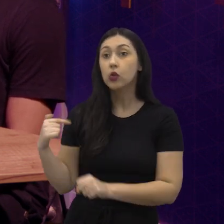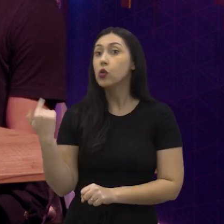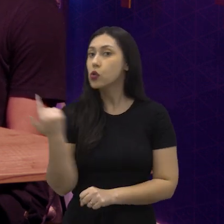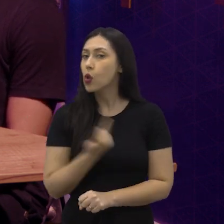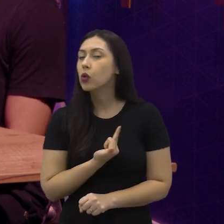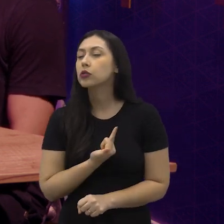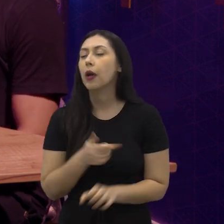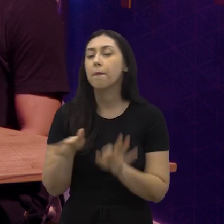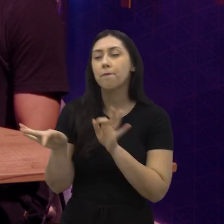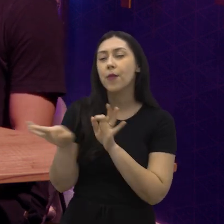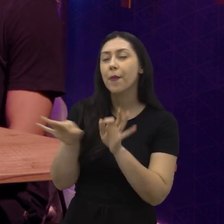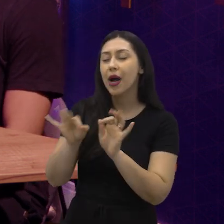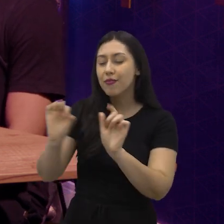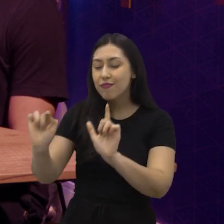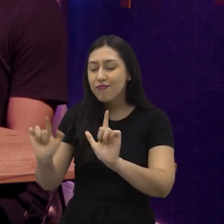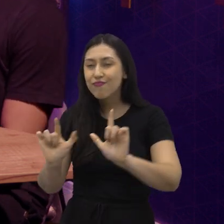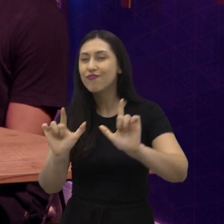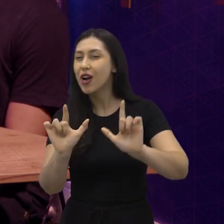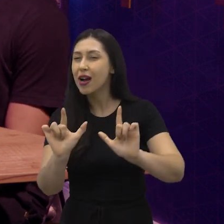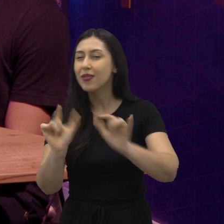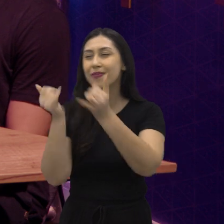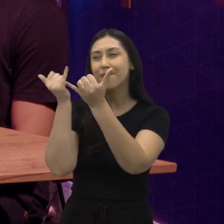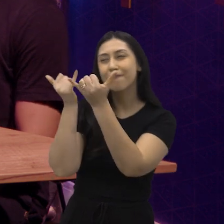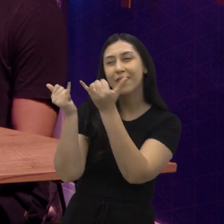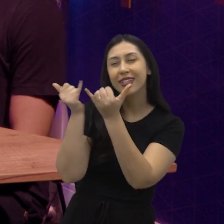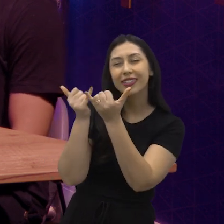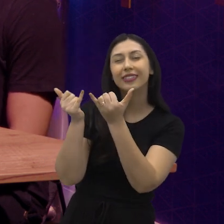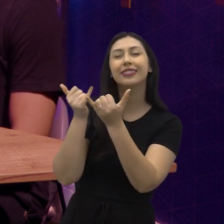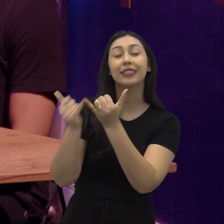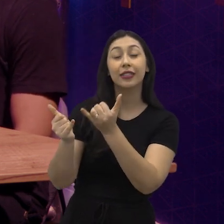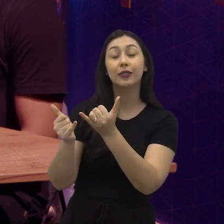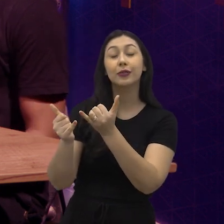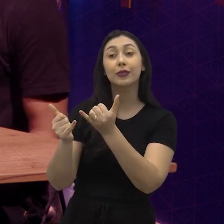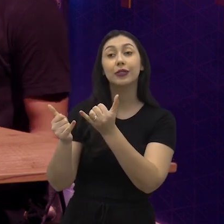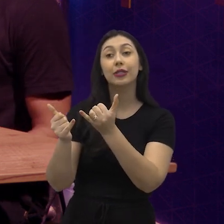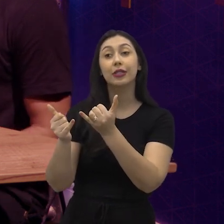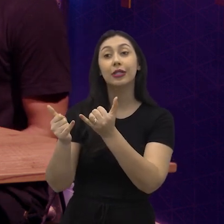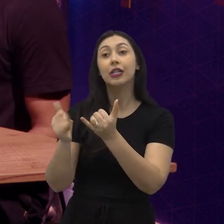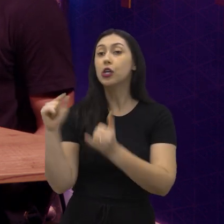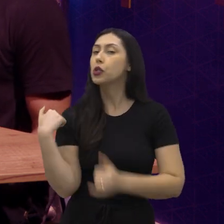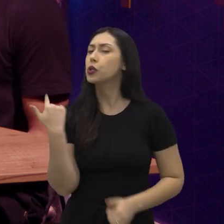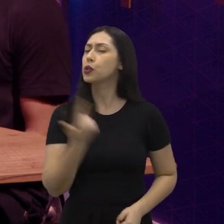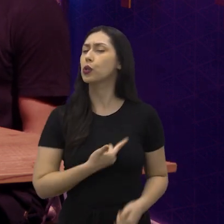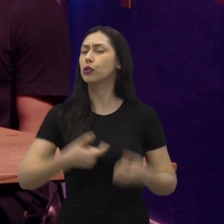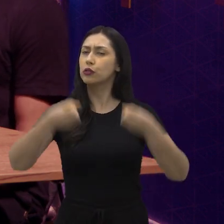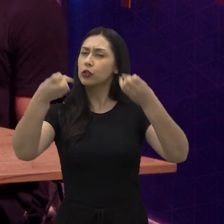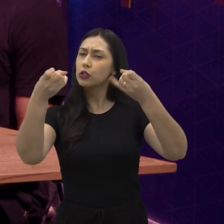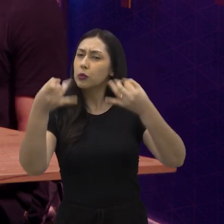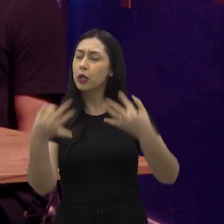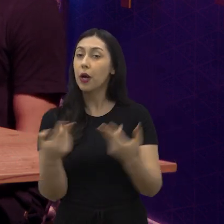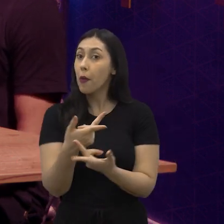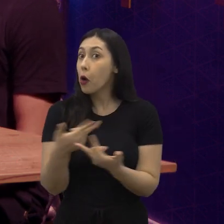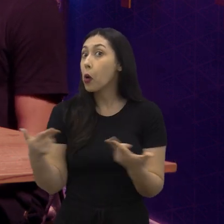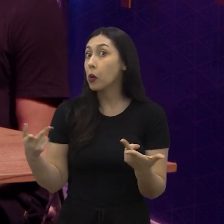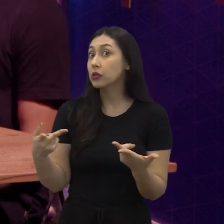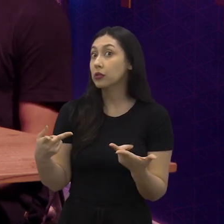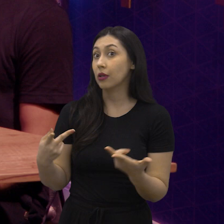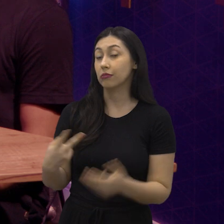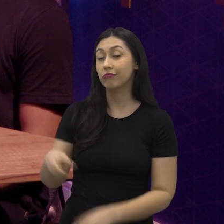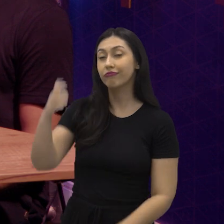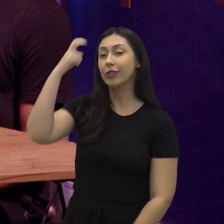um programa mais ou menos nessa época, em que a gente abordou alguns elementos da